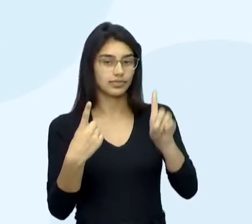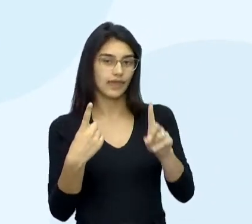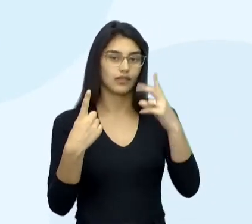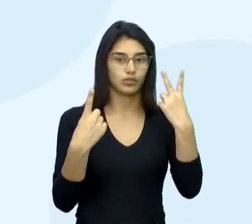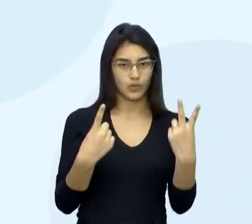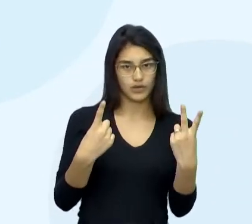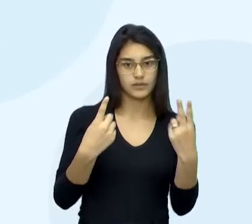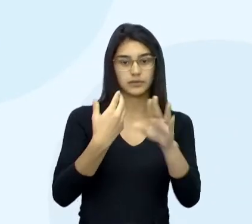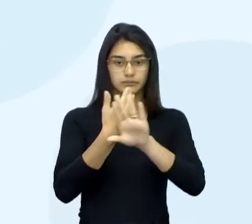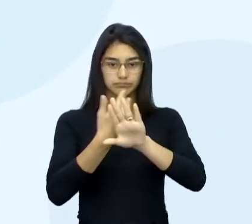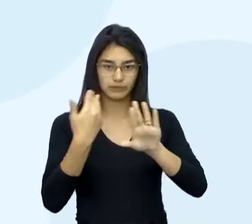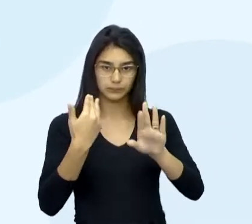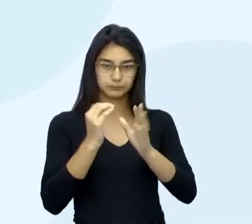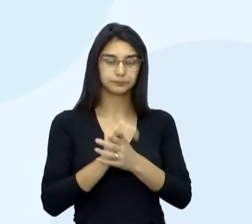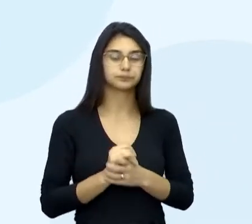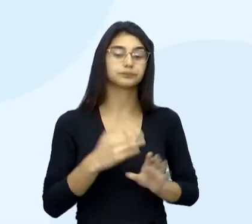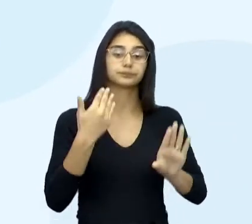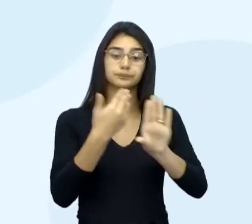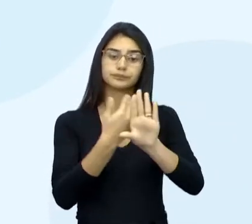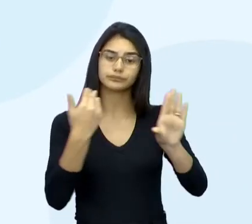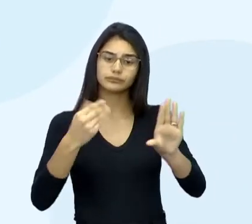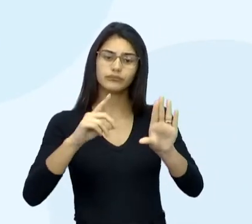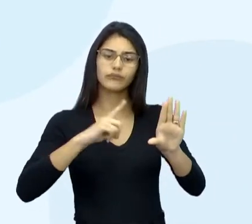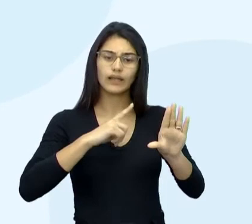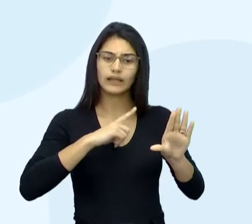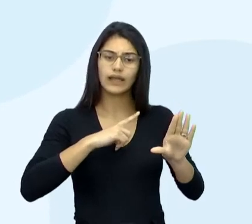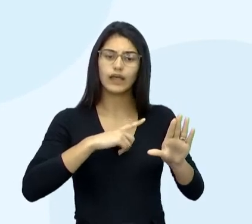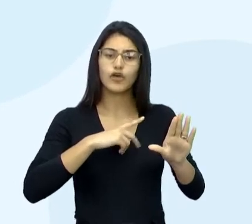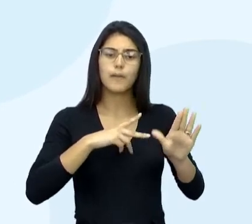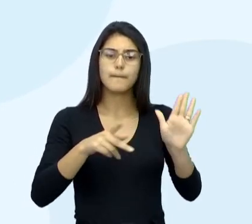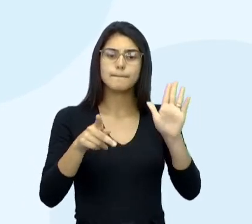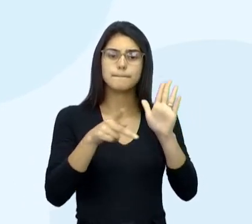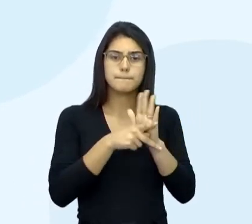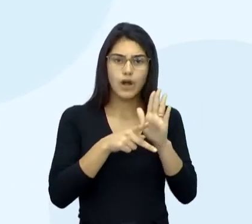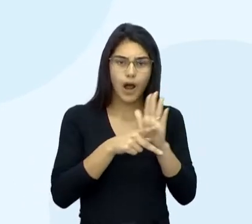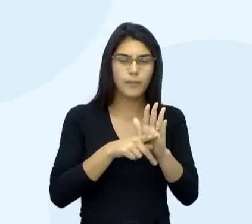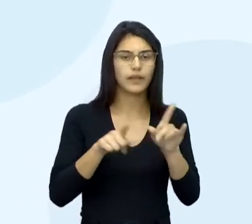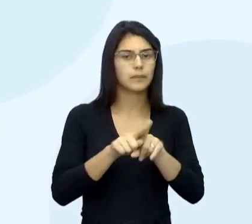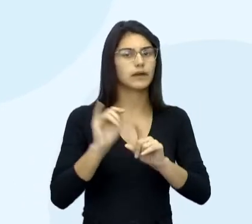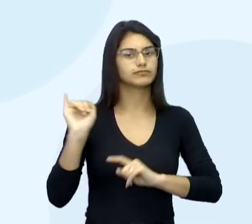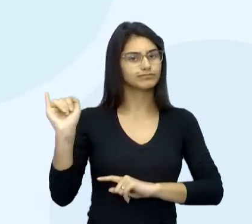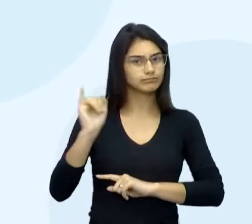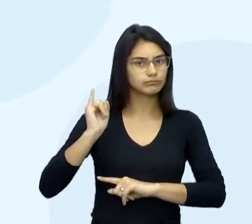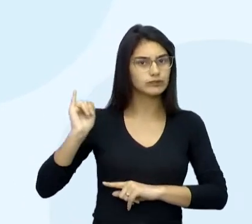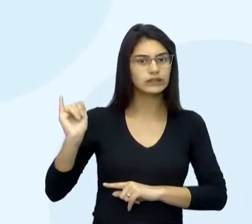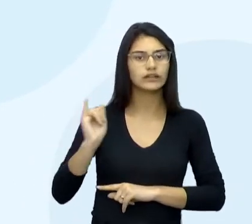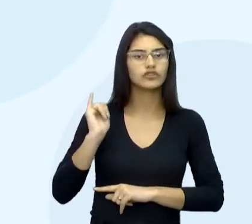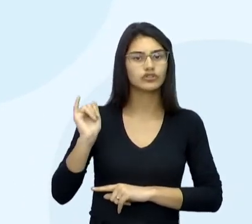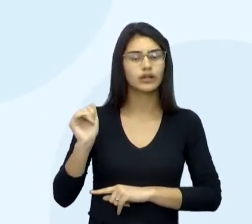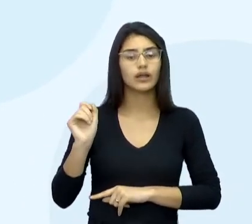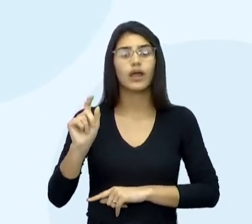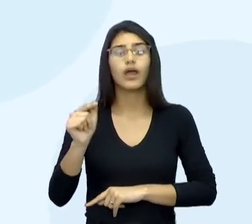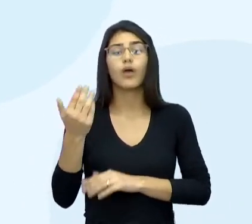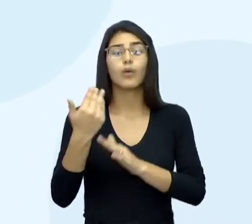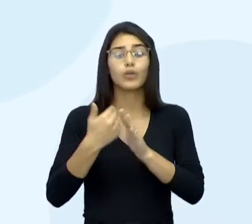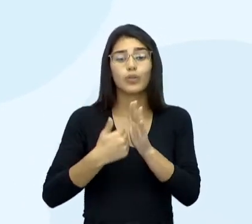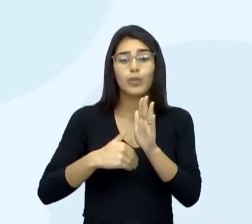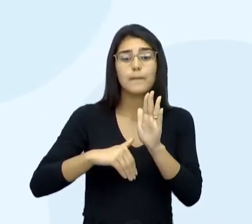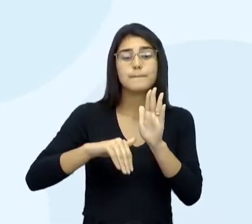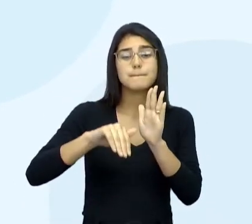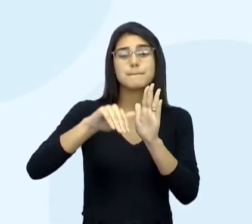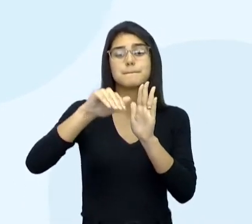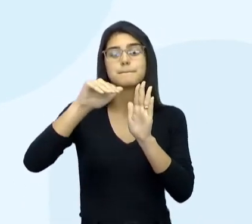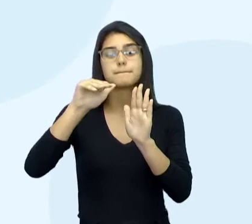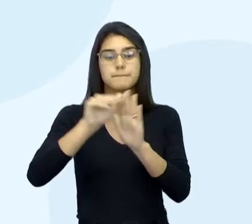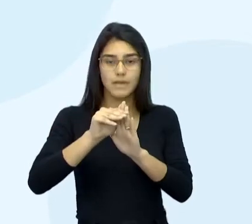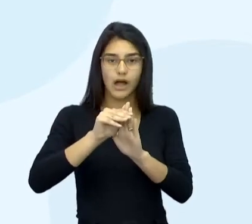olha. Essa distância aqui guarda uma propriedade muito cara, que é quanto maior